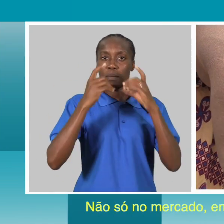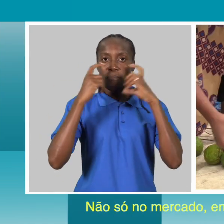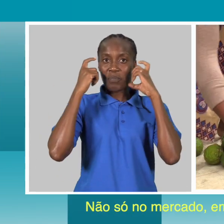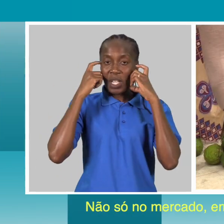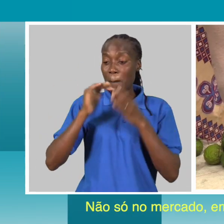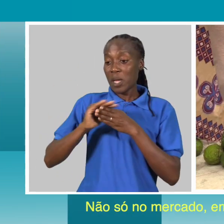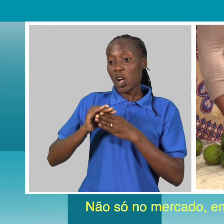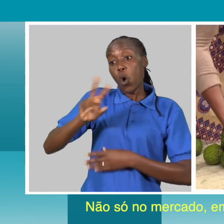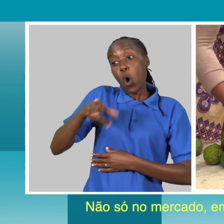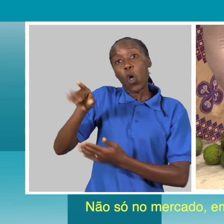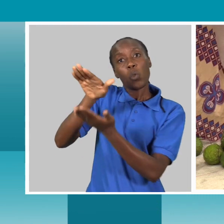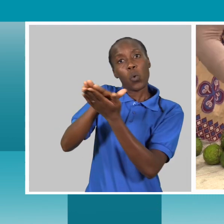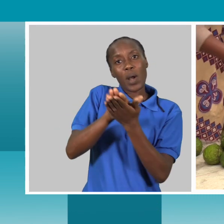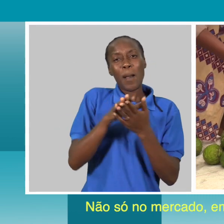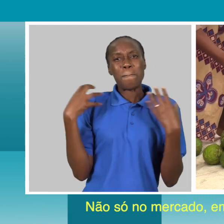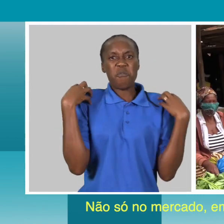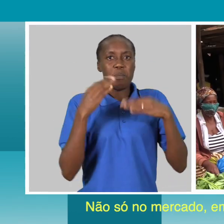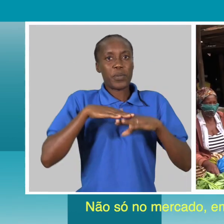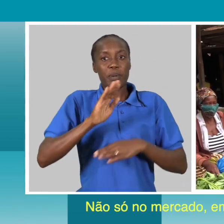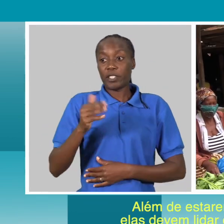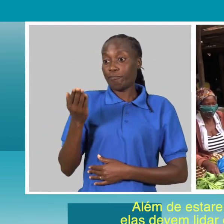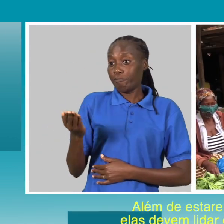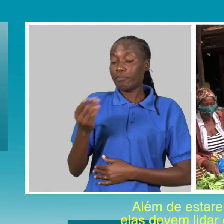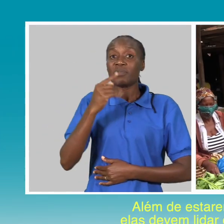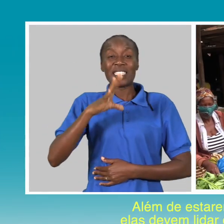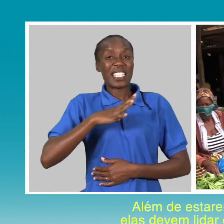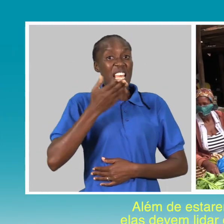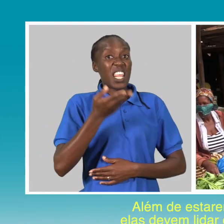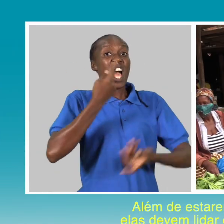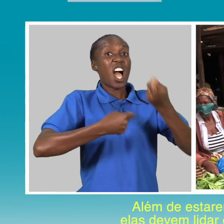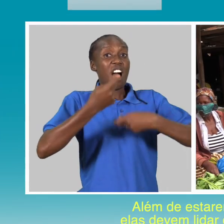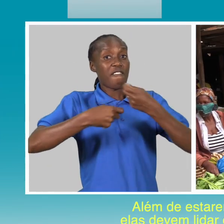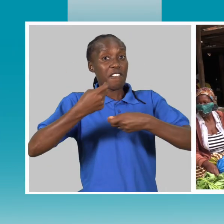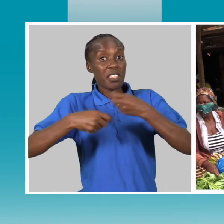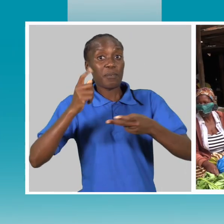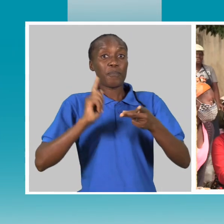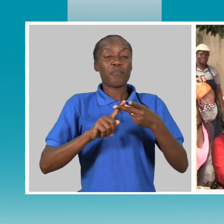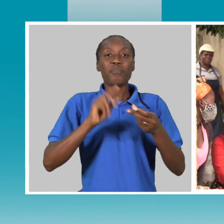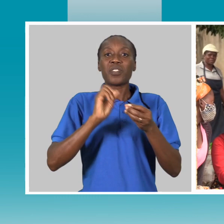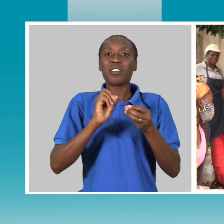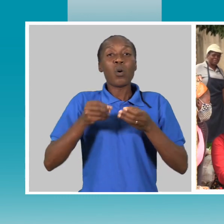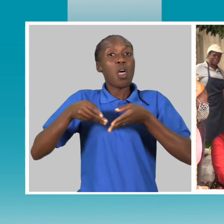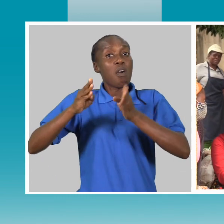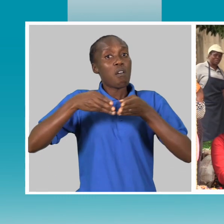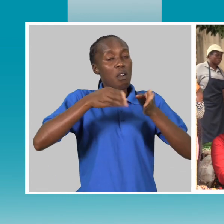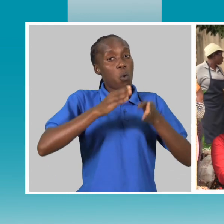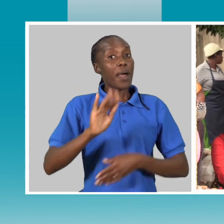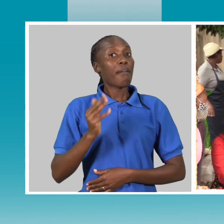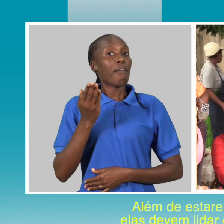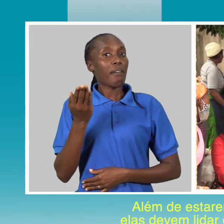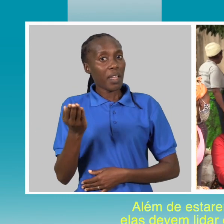Não só no mercado, é um sítio também que está muito movimentado. E, para além do fato de elas estarem a vender, de elas terem que vir para a rua,